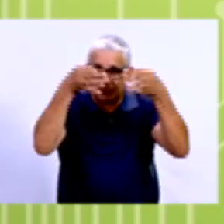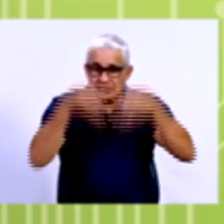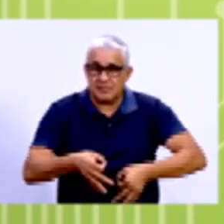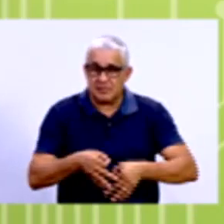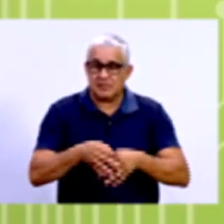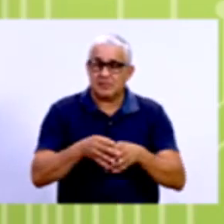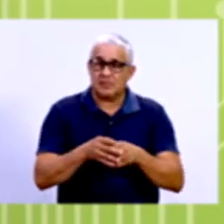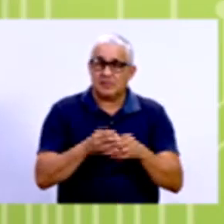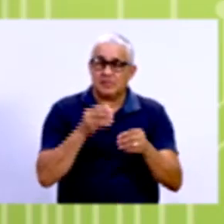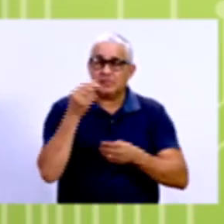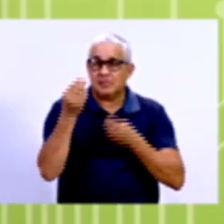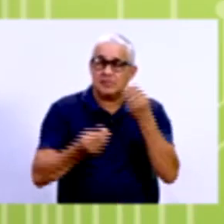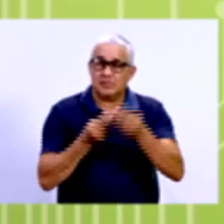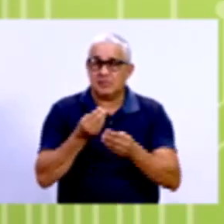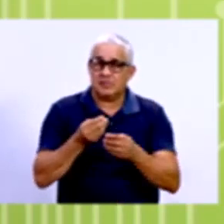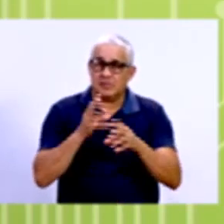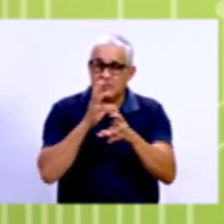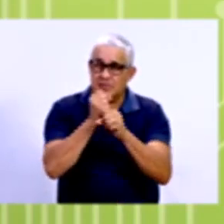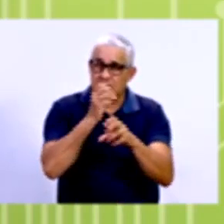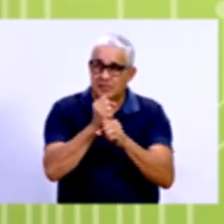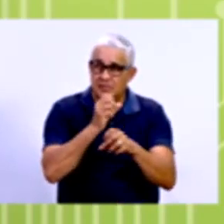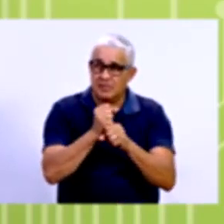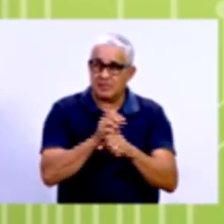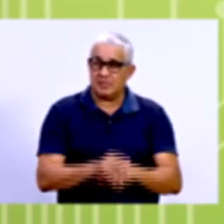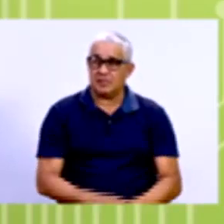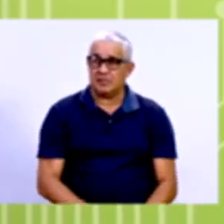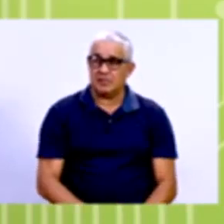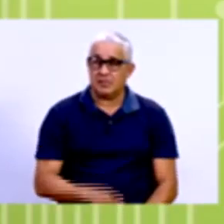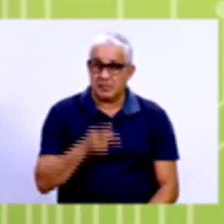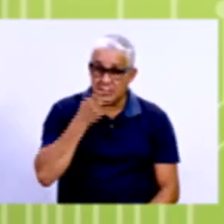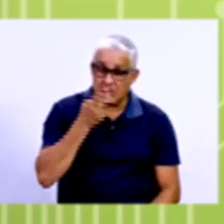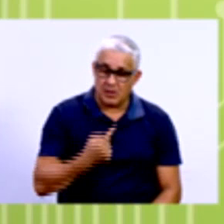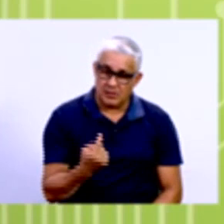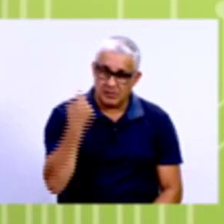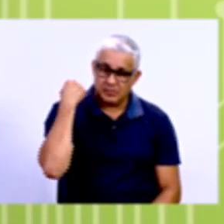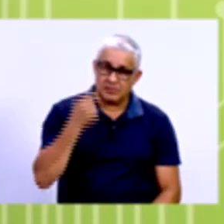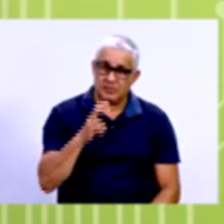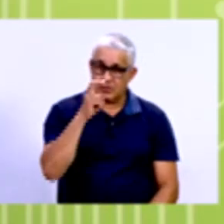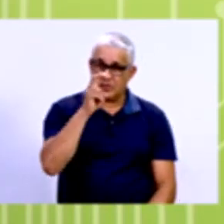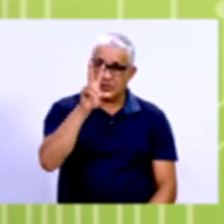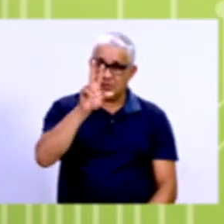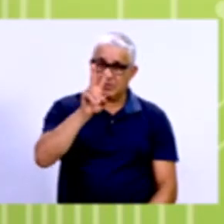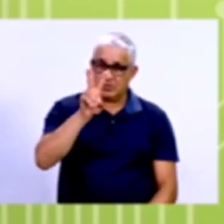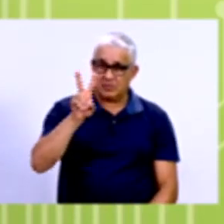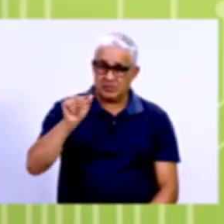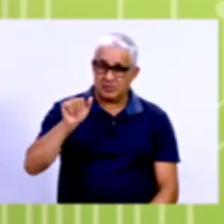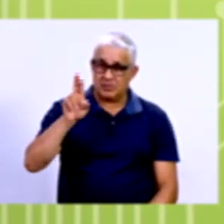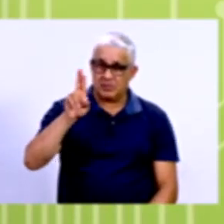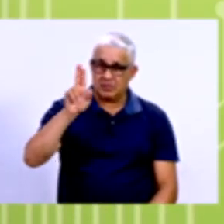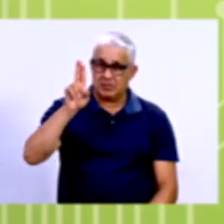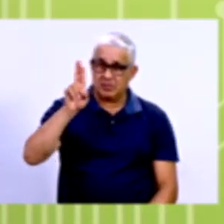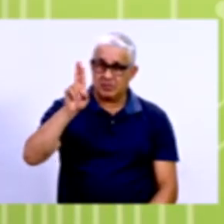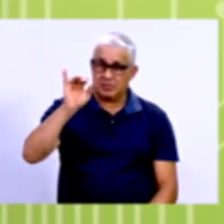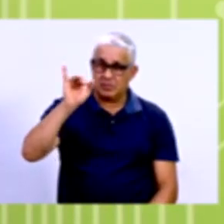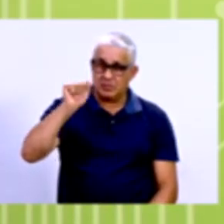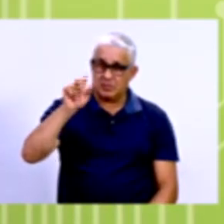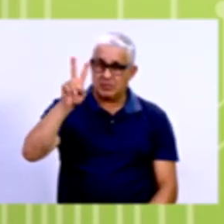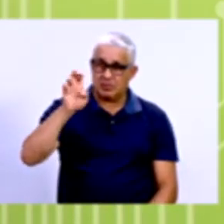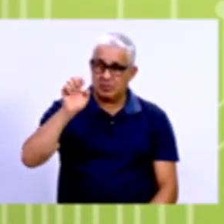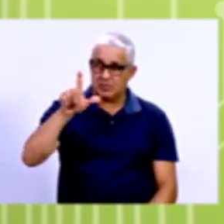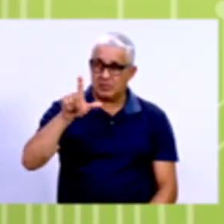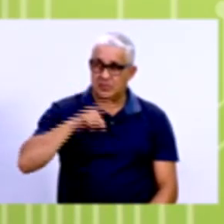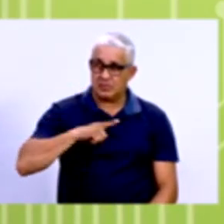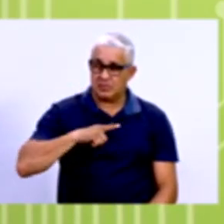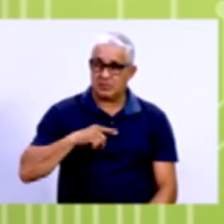que a gente usa para aplicar. Como eu falei para vocês, com 5 variáveis é bem tranquilo de fazer esse cálculo, mas quando a gente tiver, por